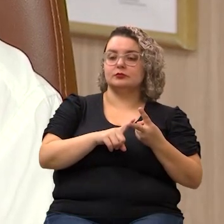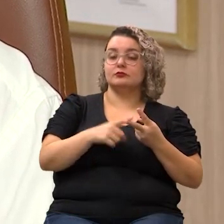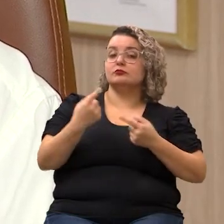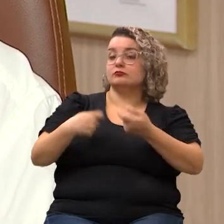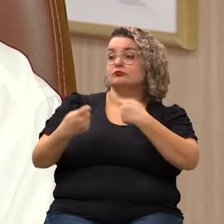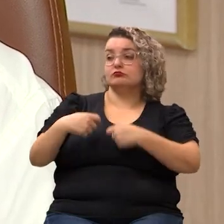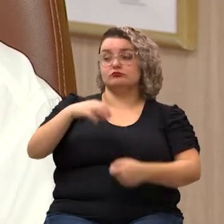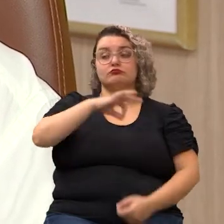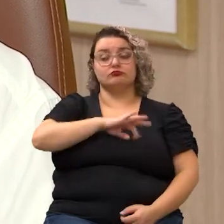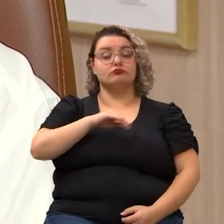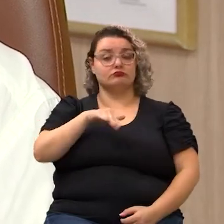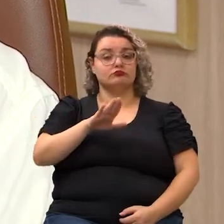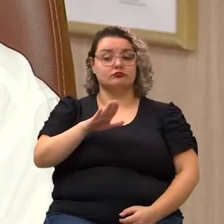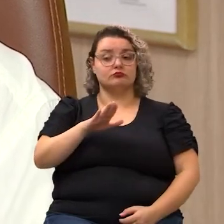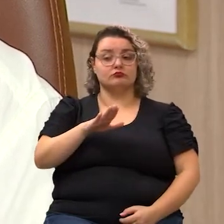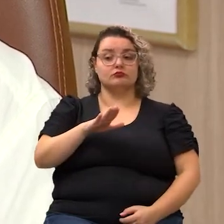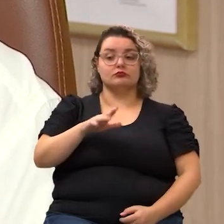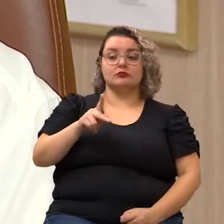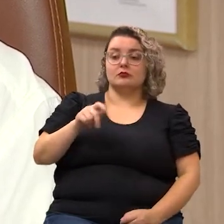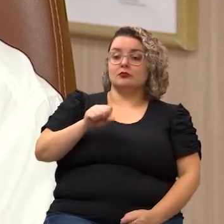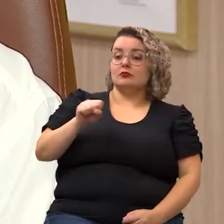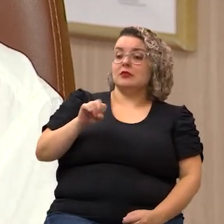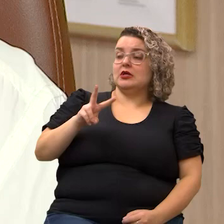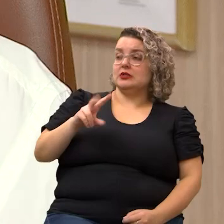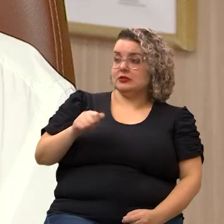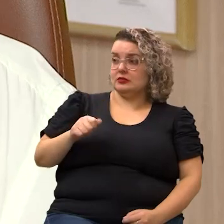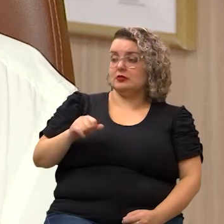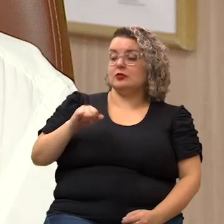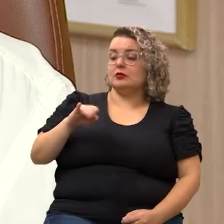Renda extra, renda passiva, porque o